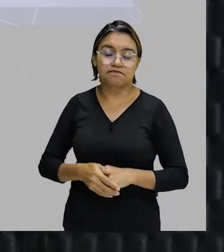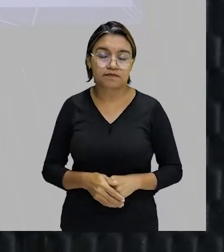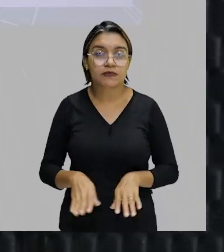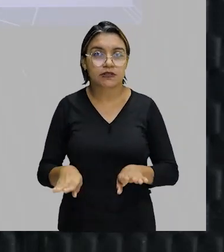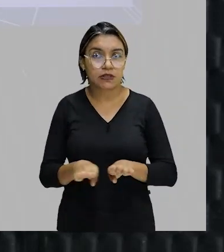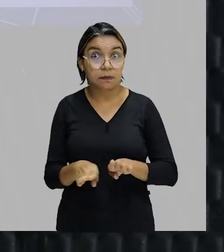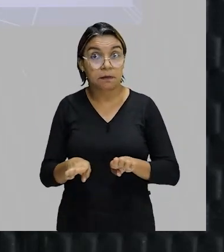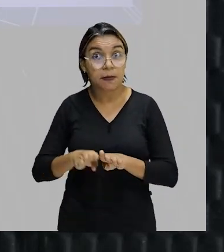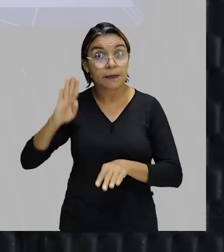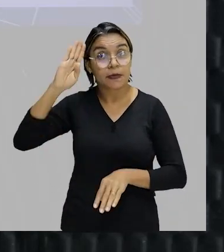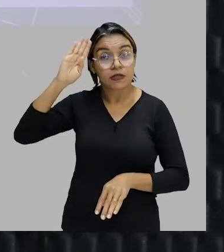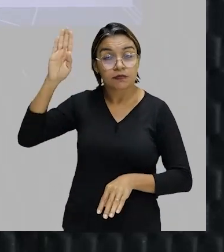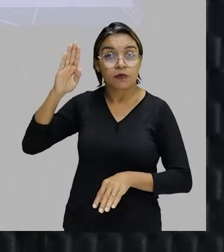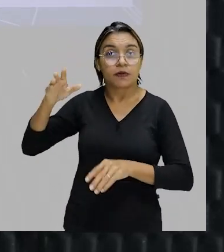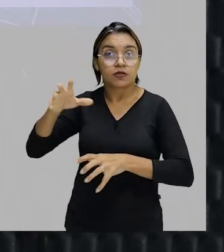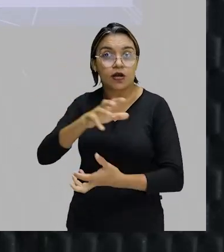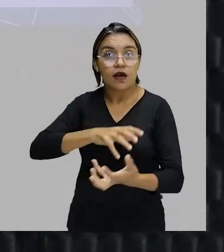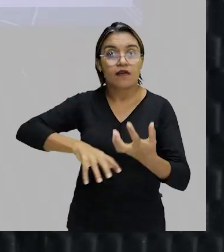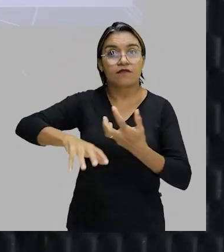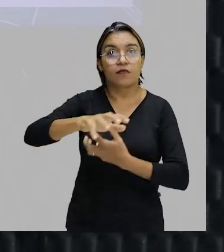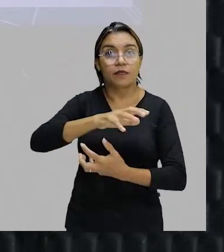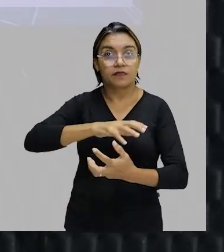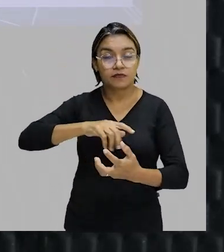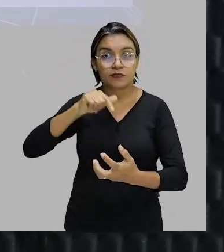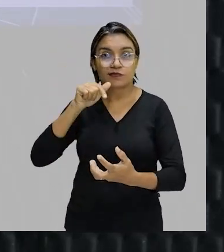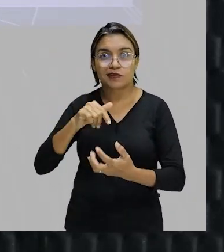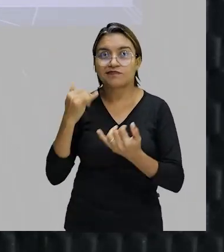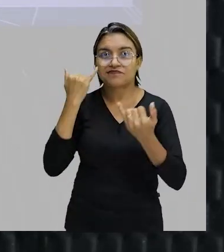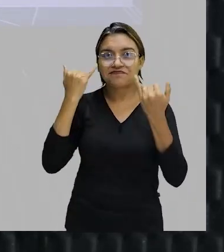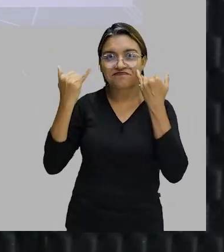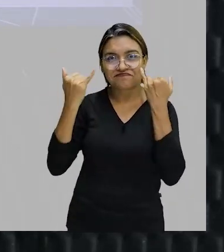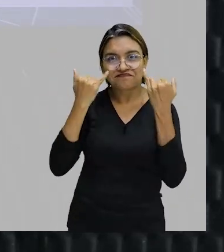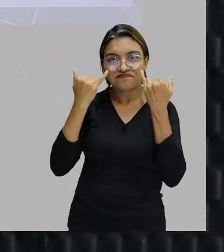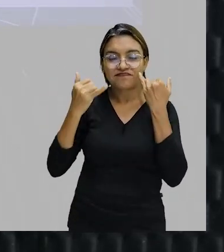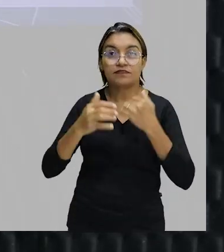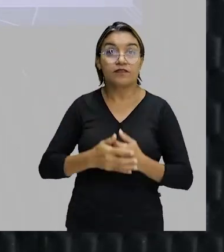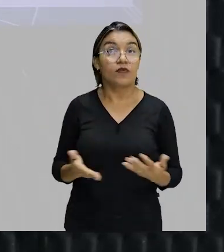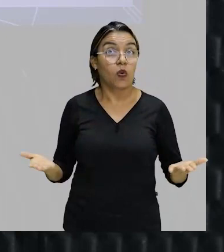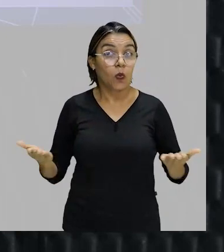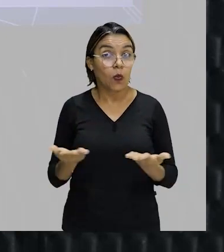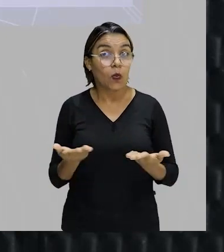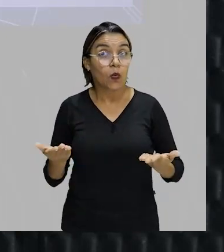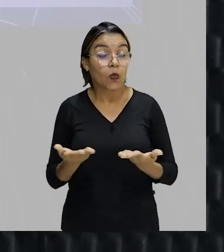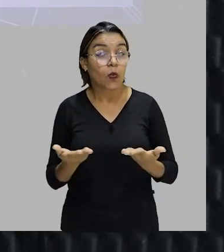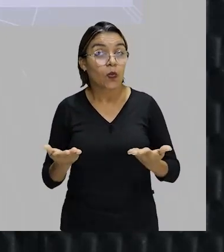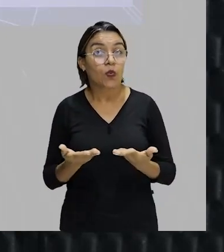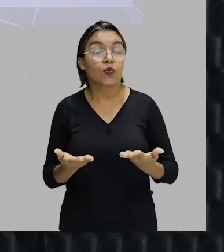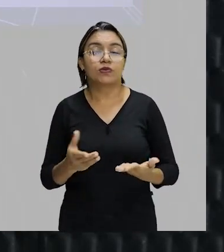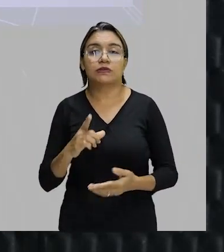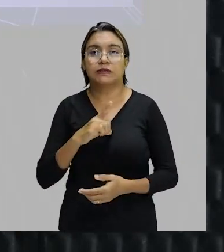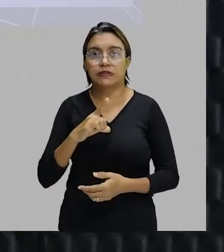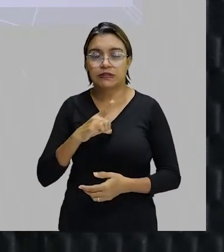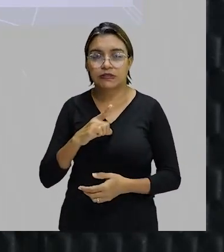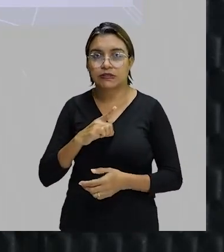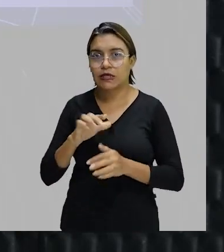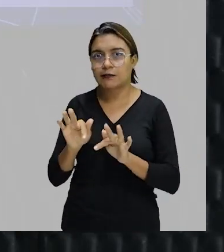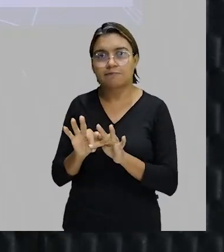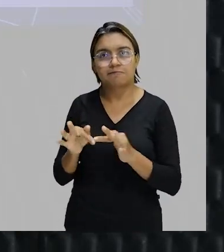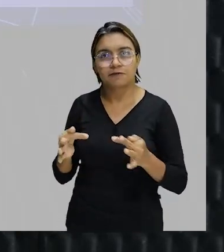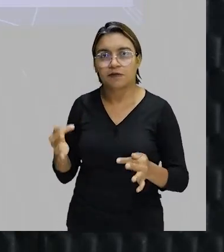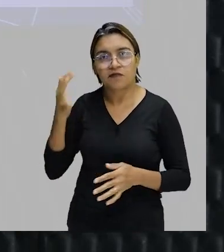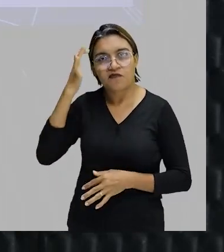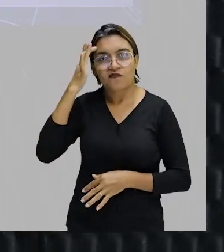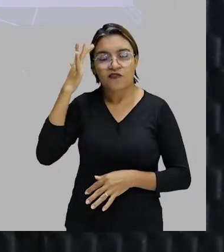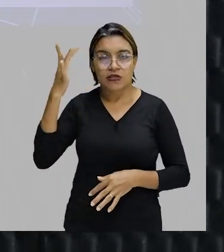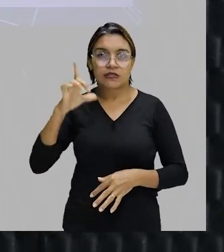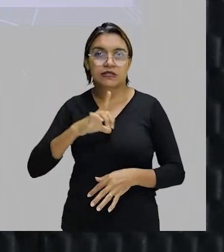E é principalmente a revolução da informação, né? Hoje é muito simples, é muito fácil, né? Hoje você tem